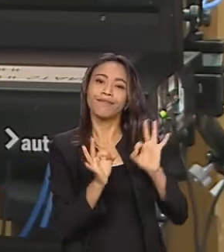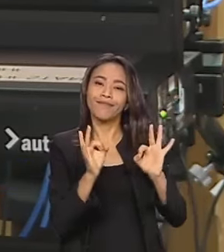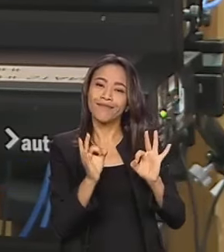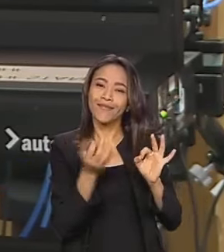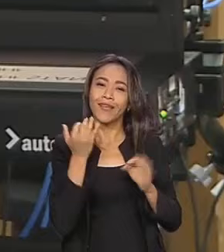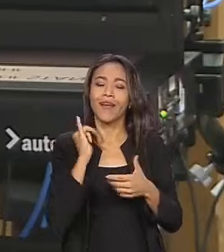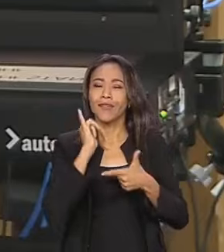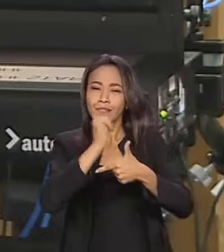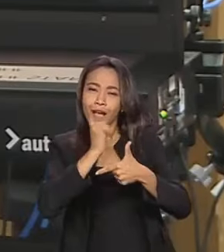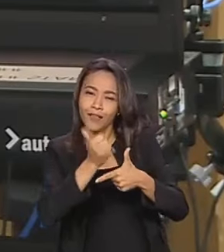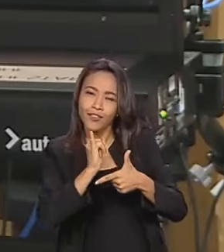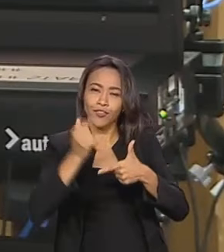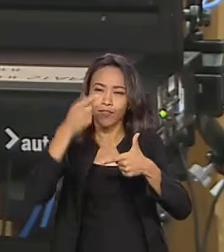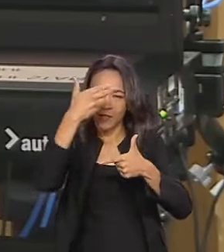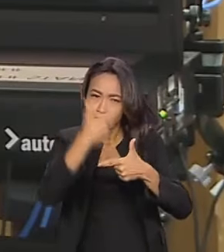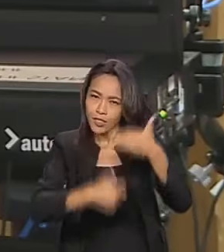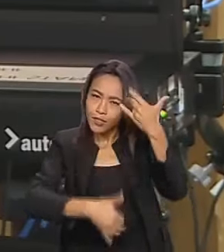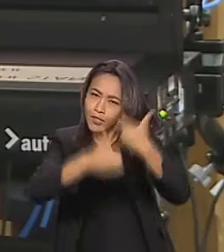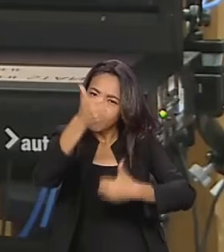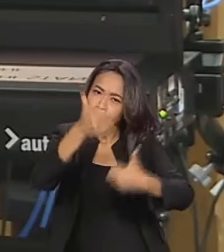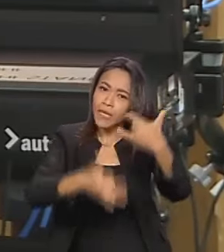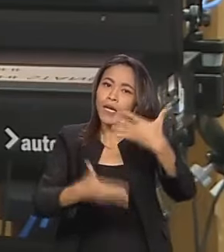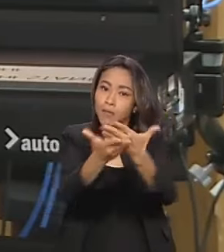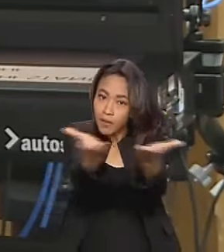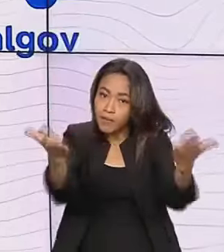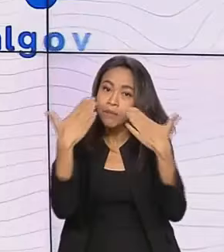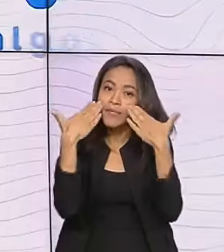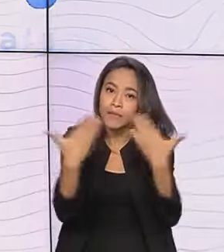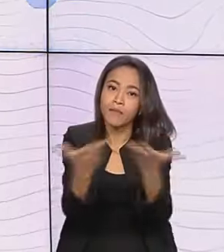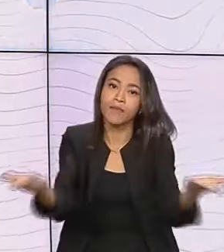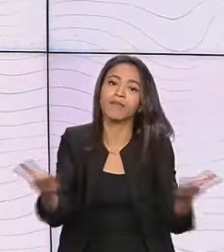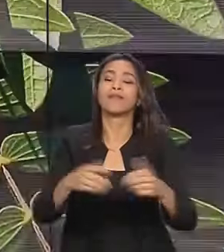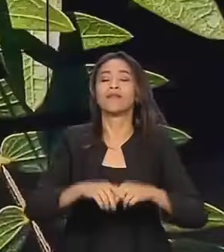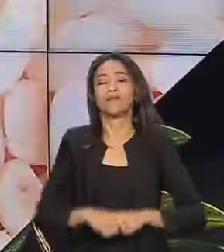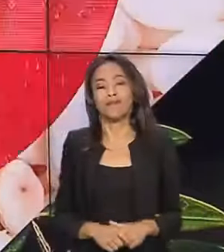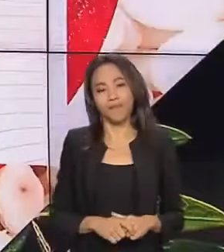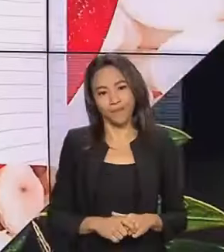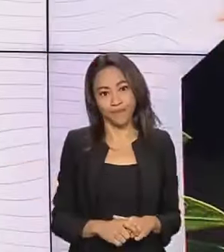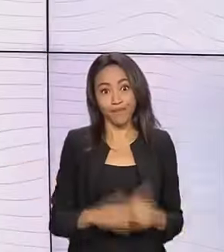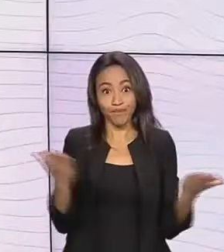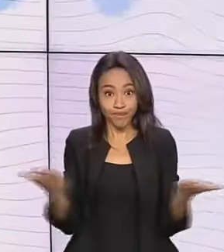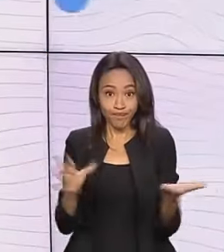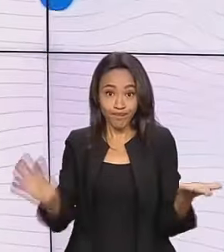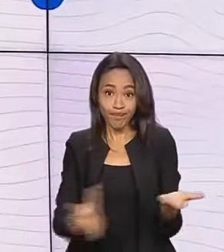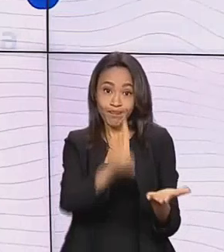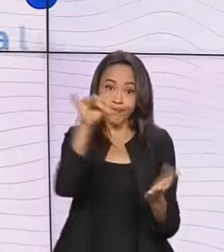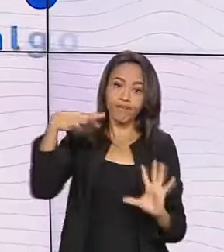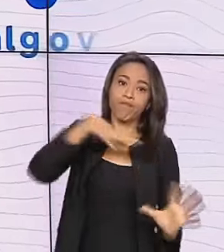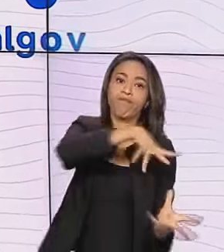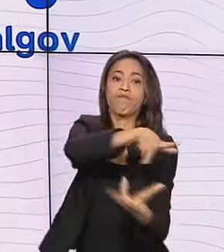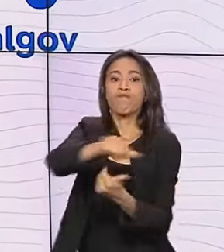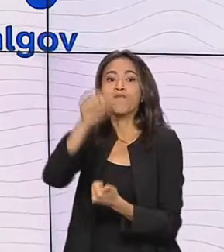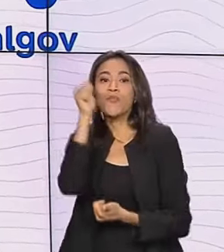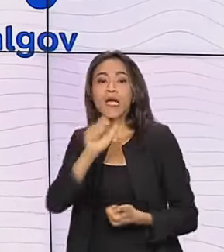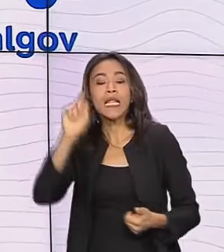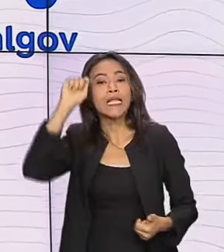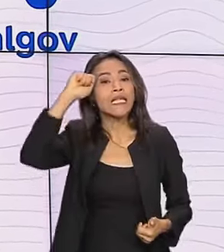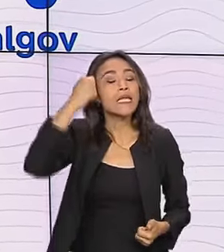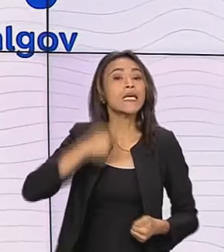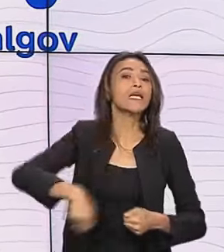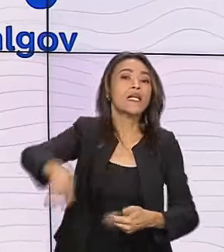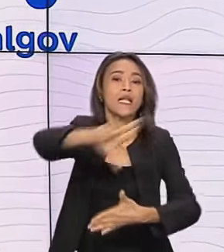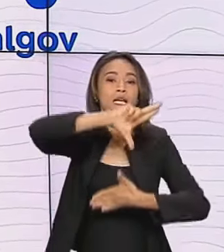narrativas e essas histórias e apresentar para todos vocês hoje é o dia internacional da mulher negra